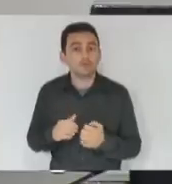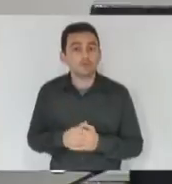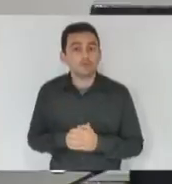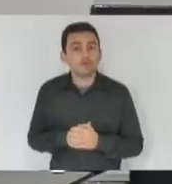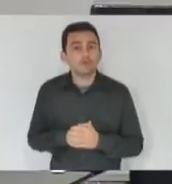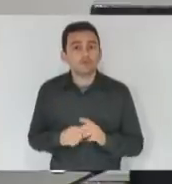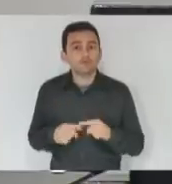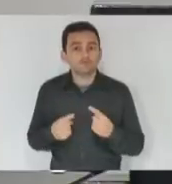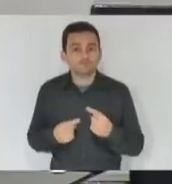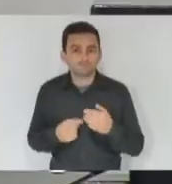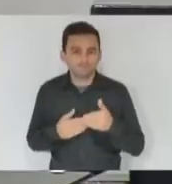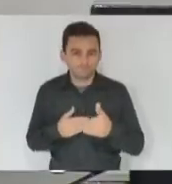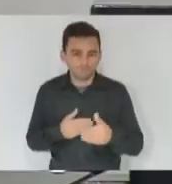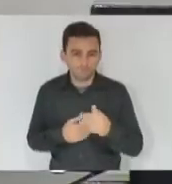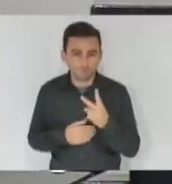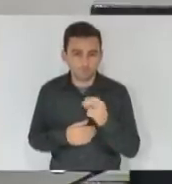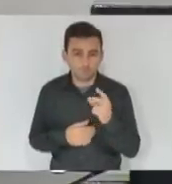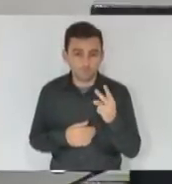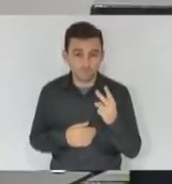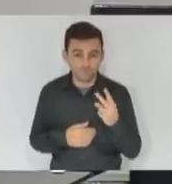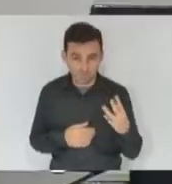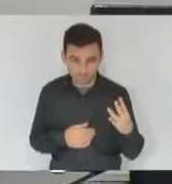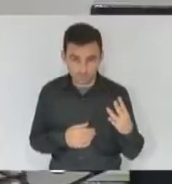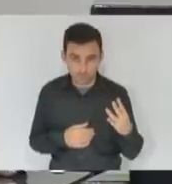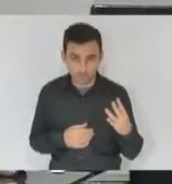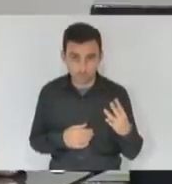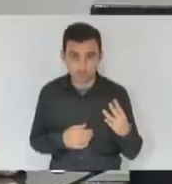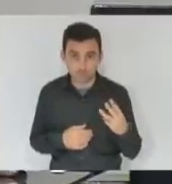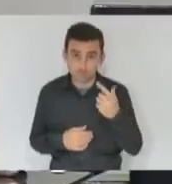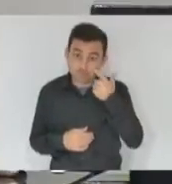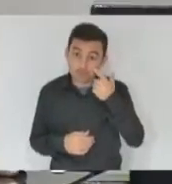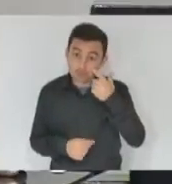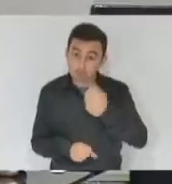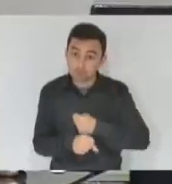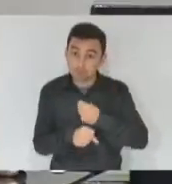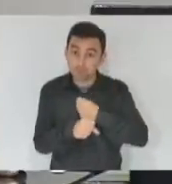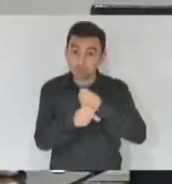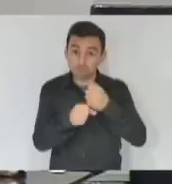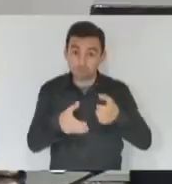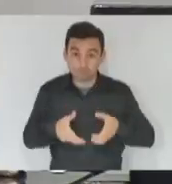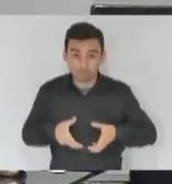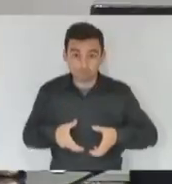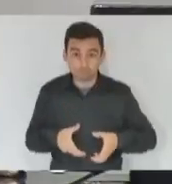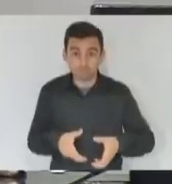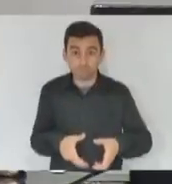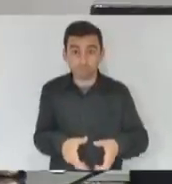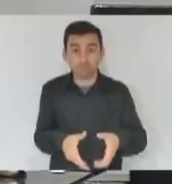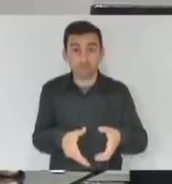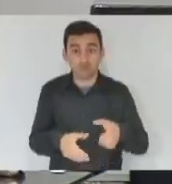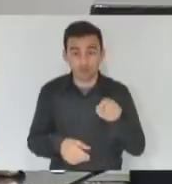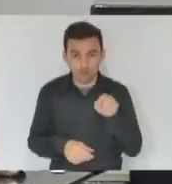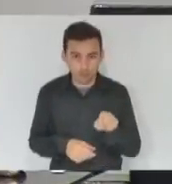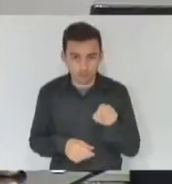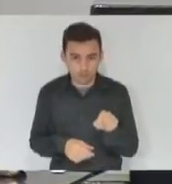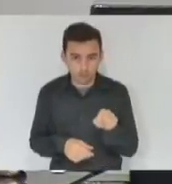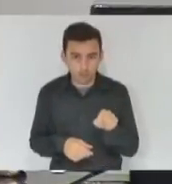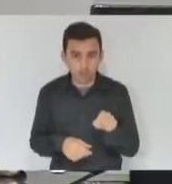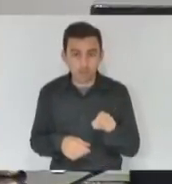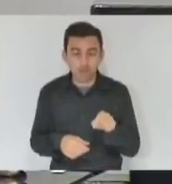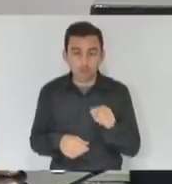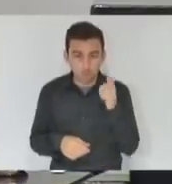Em 2023, se vislumbra a construção de uma rede, deputado Vampiro, para